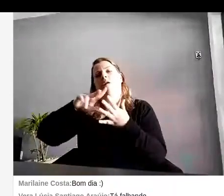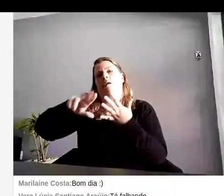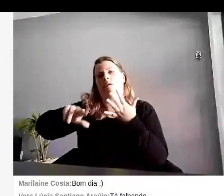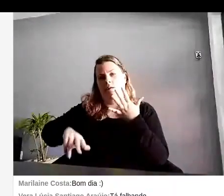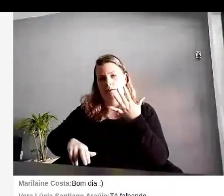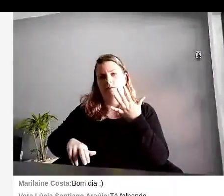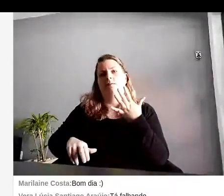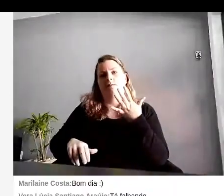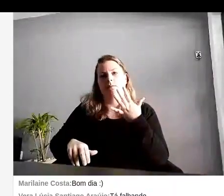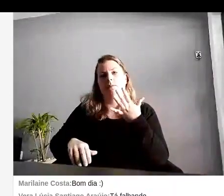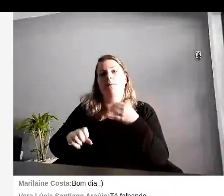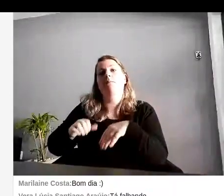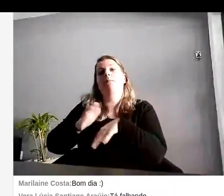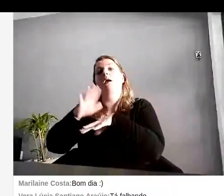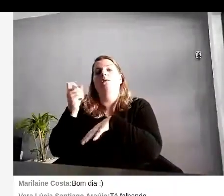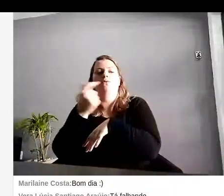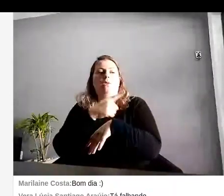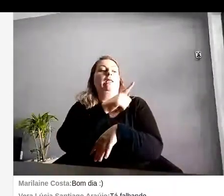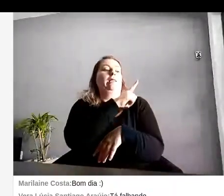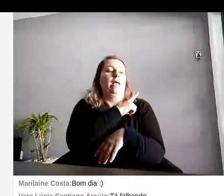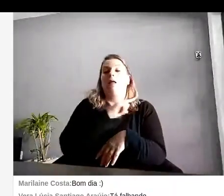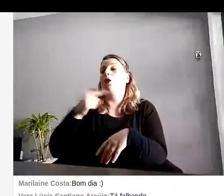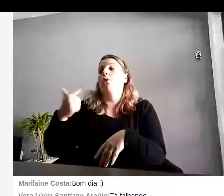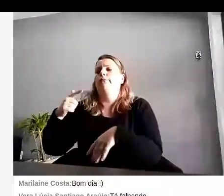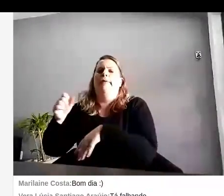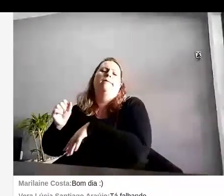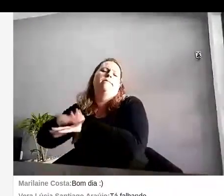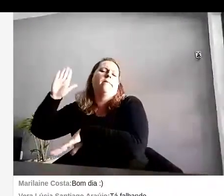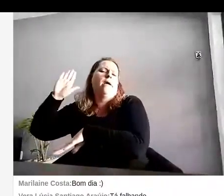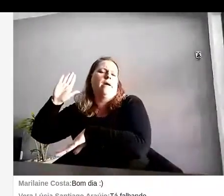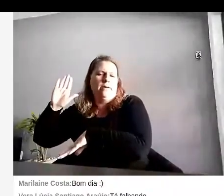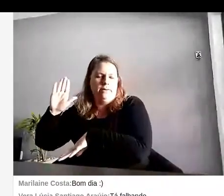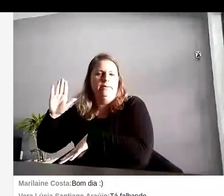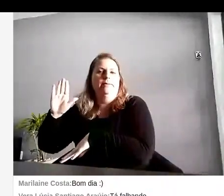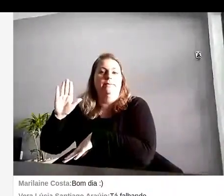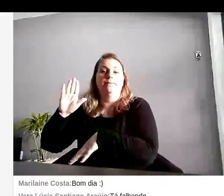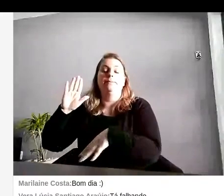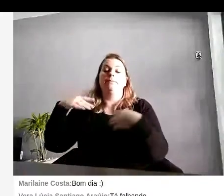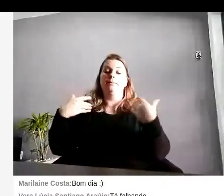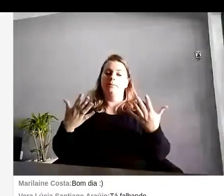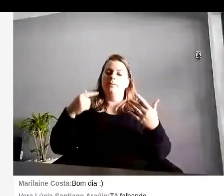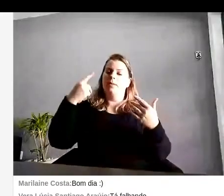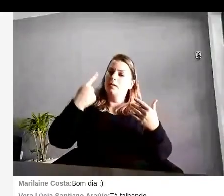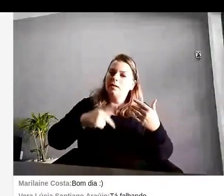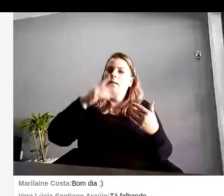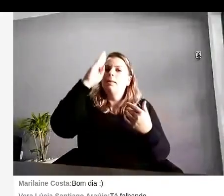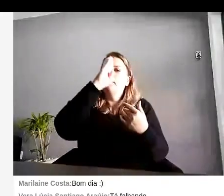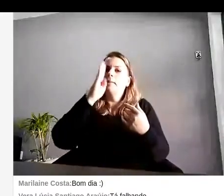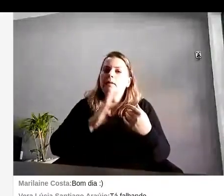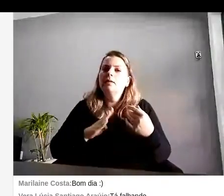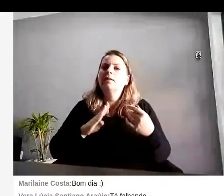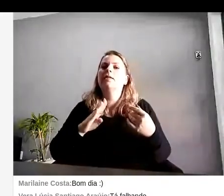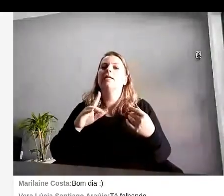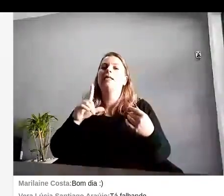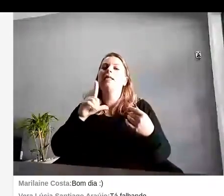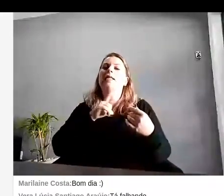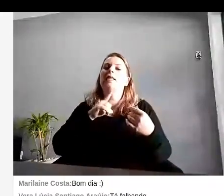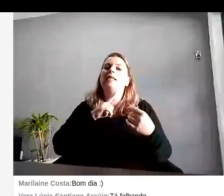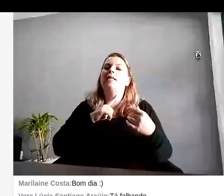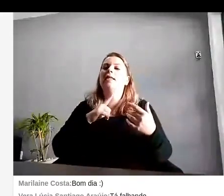No Brasil, houve uma lógica diferente da construção dos audiodescritores